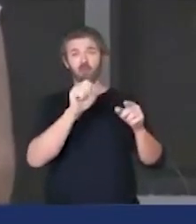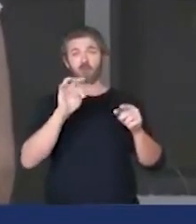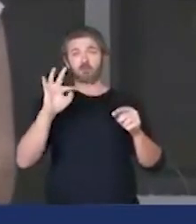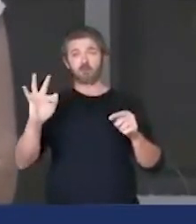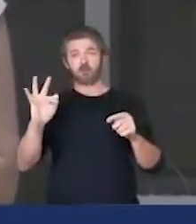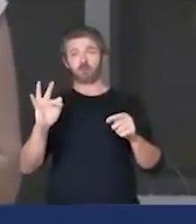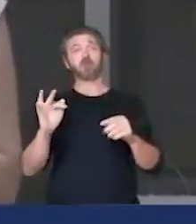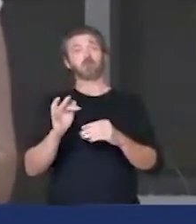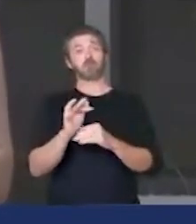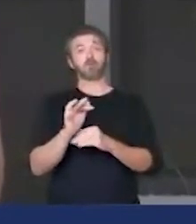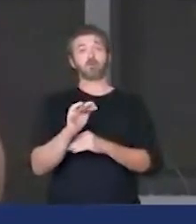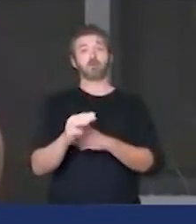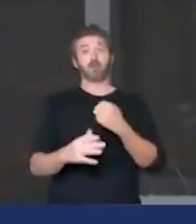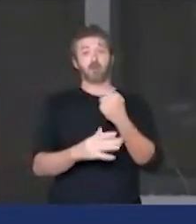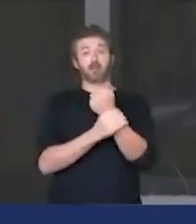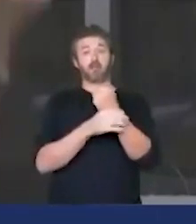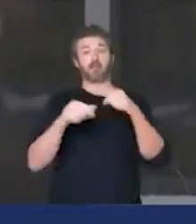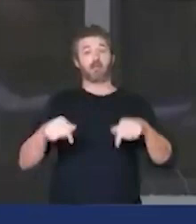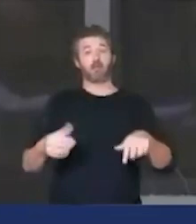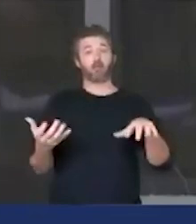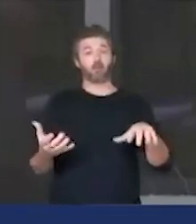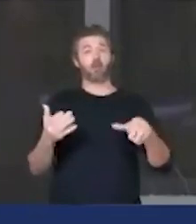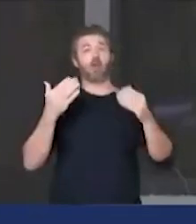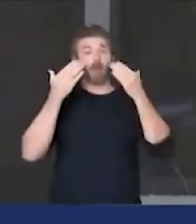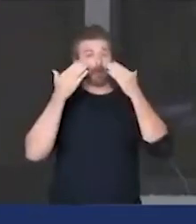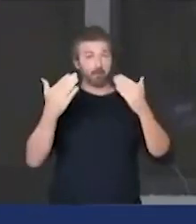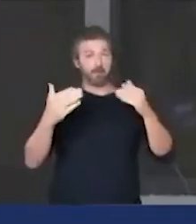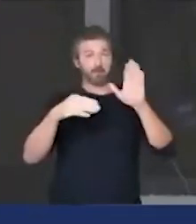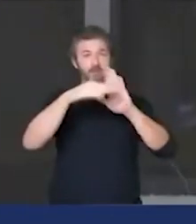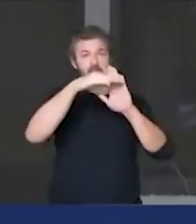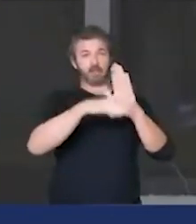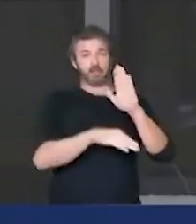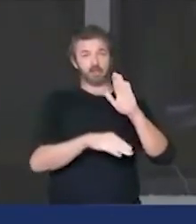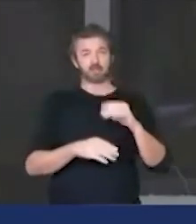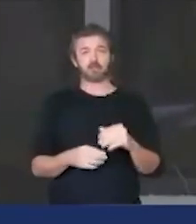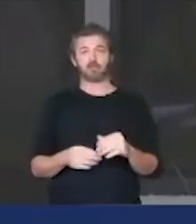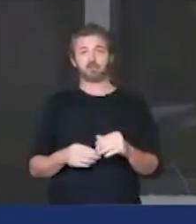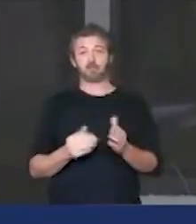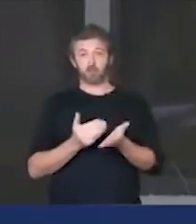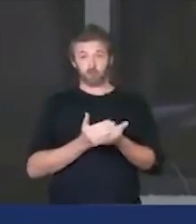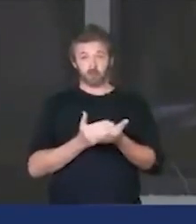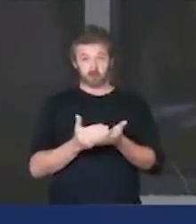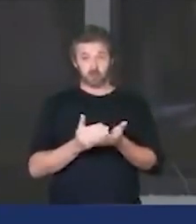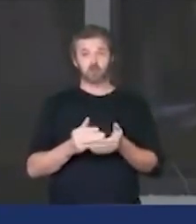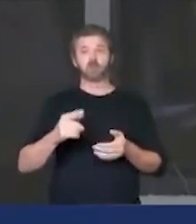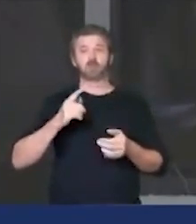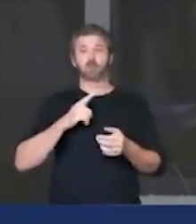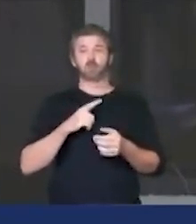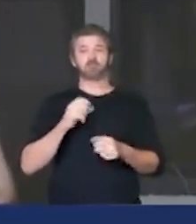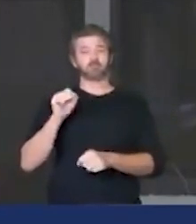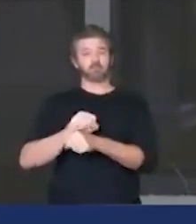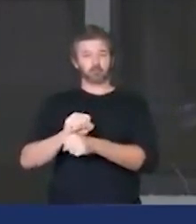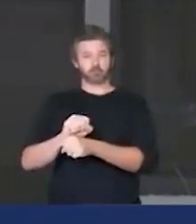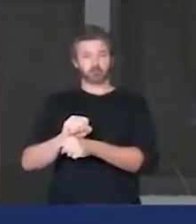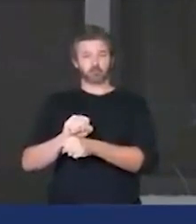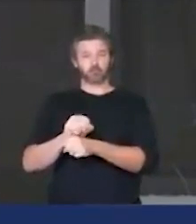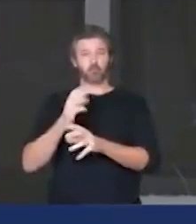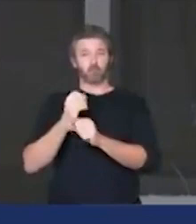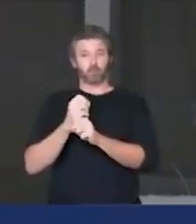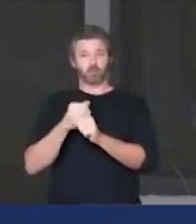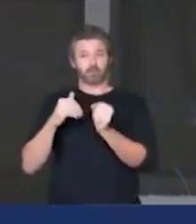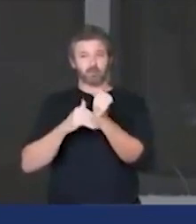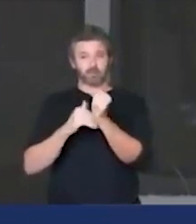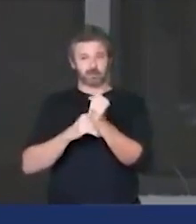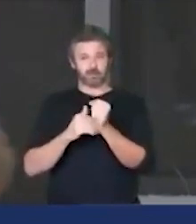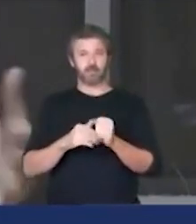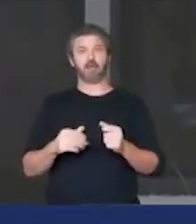Supremo Tribunal Federal que garantiu que o Congresso tivesse que apresentar essa lista. Inicialmente havia tido uma suspensão do